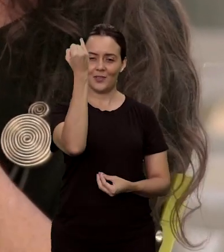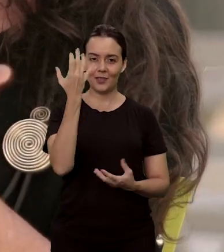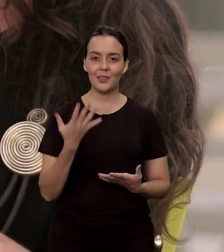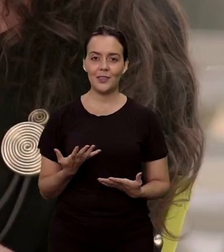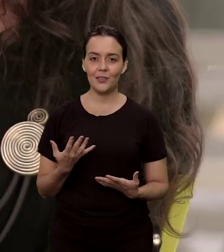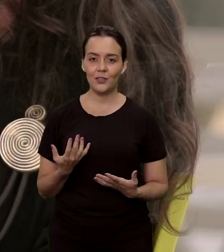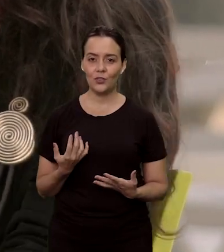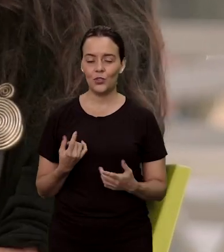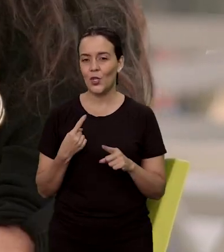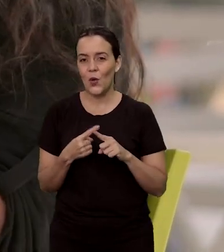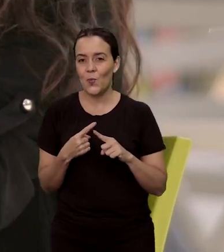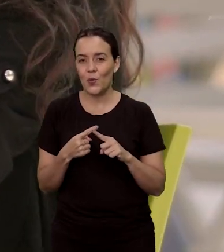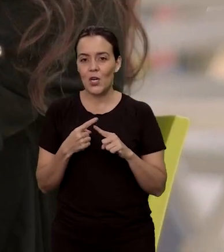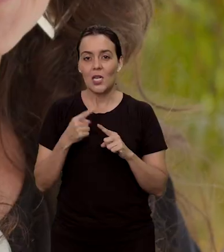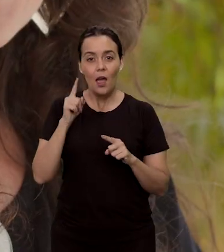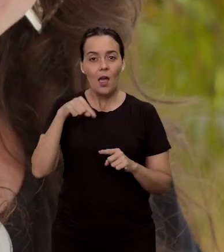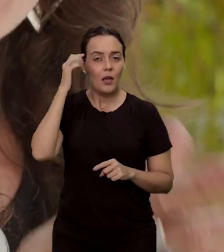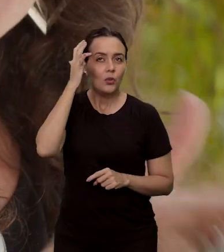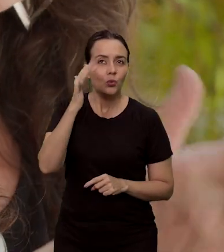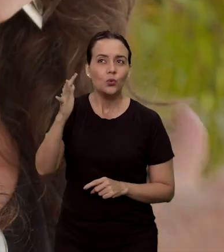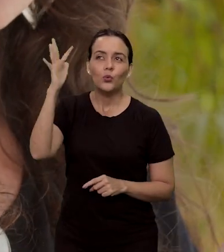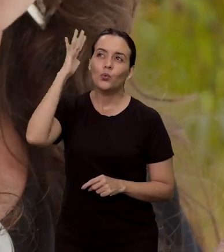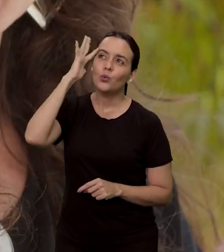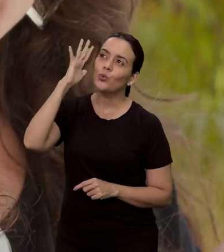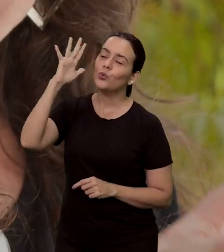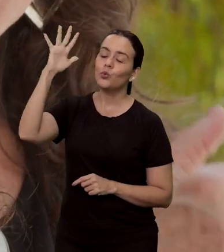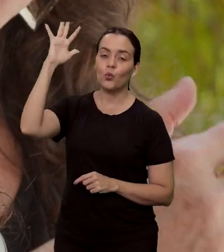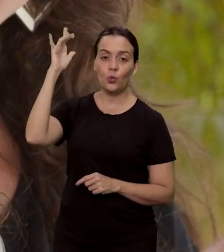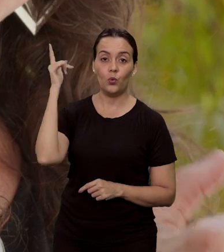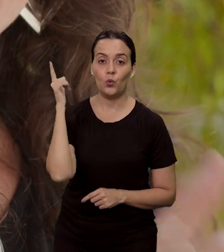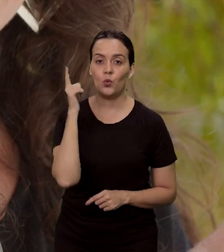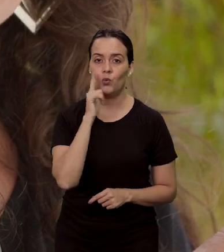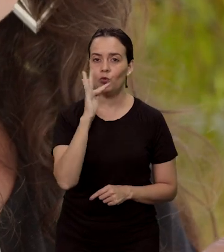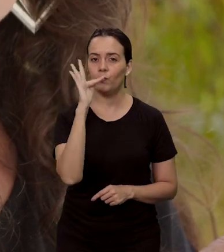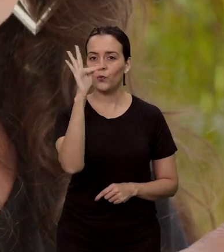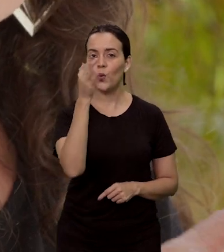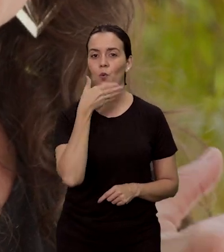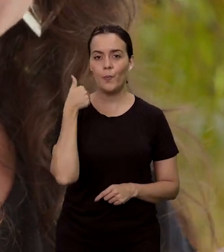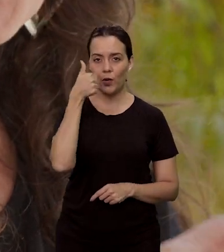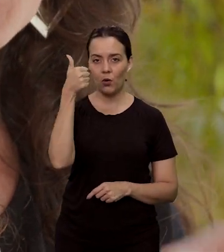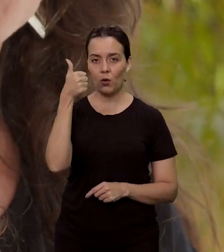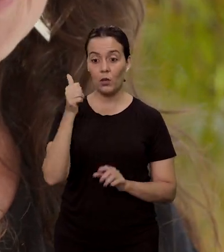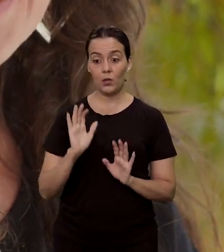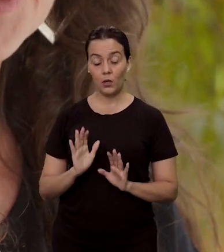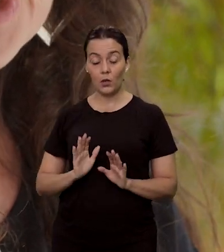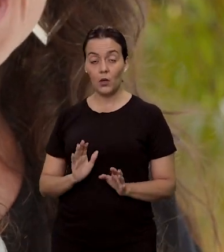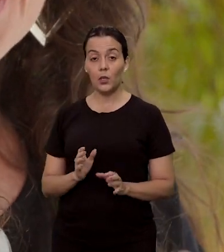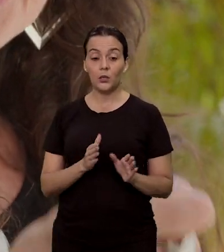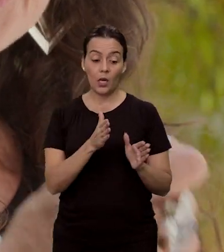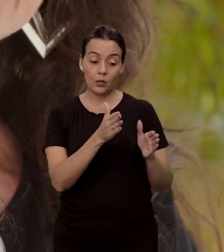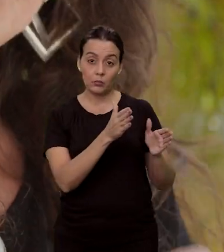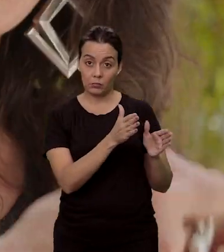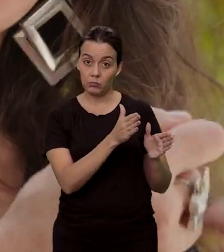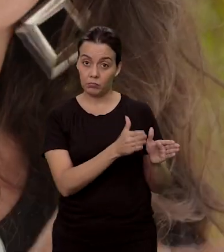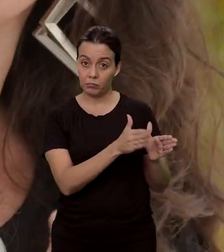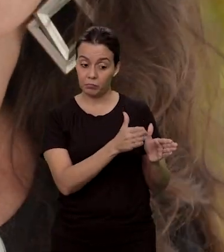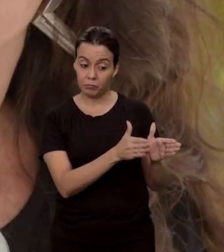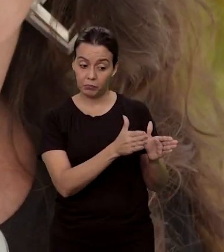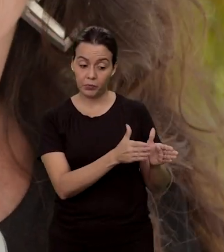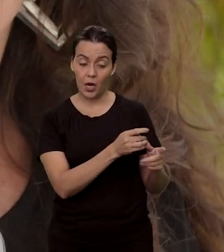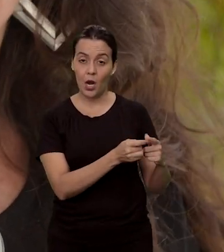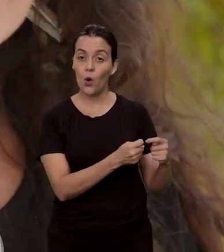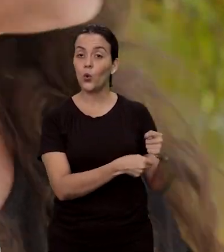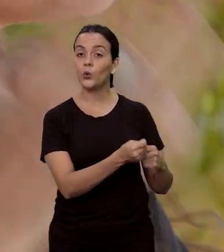eles possam existir. Na questão econômica, a gente tem uma super dificuldade de atribuir